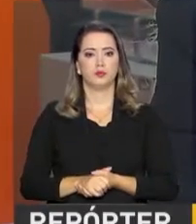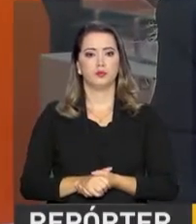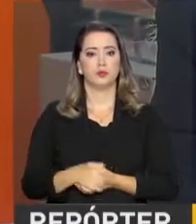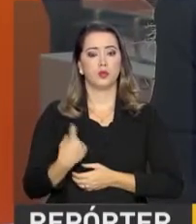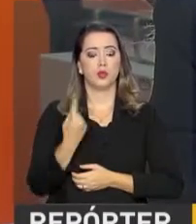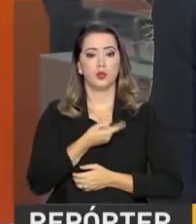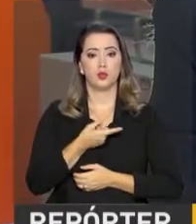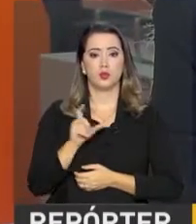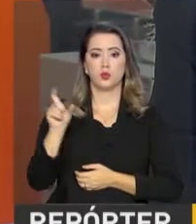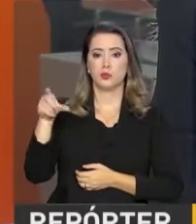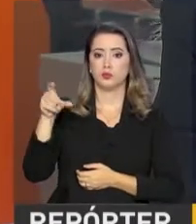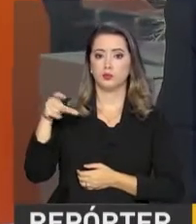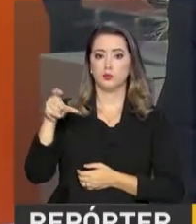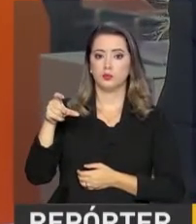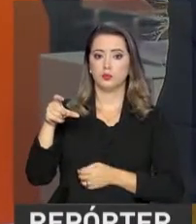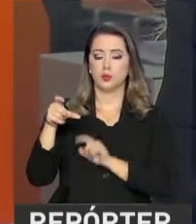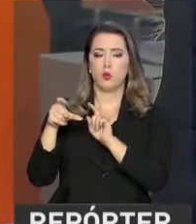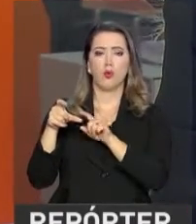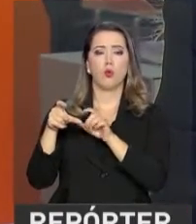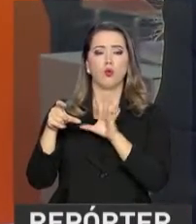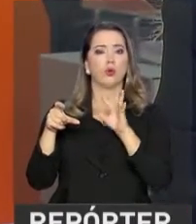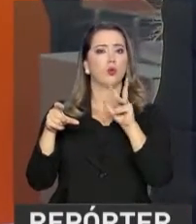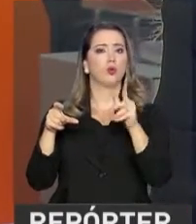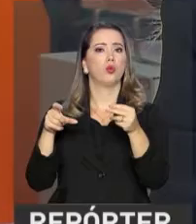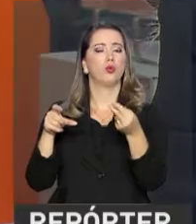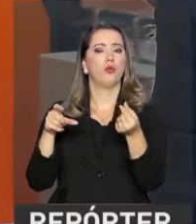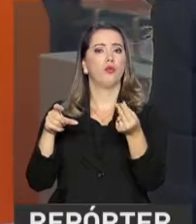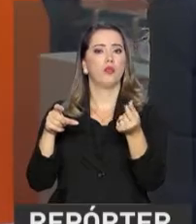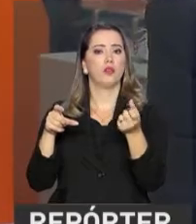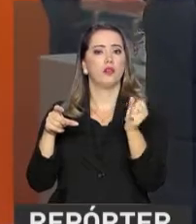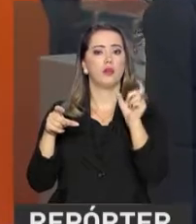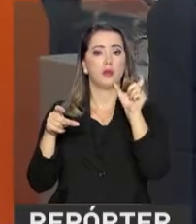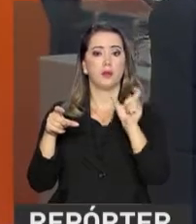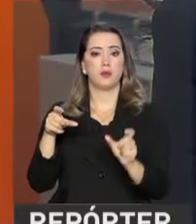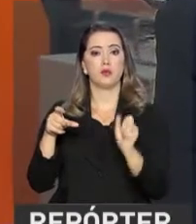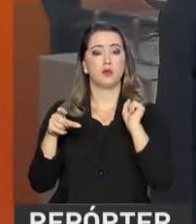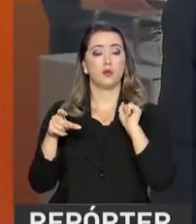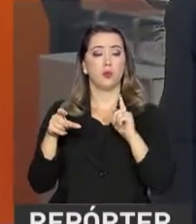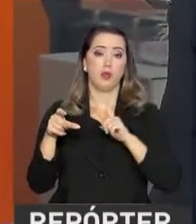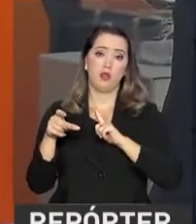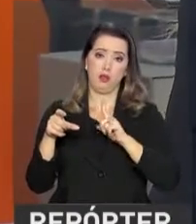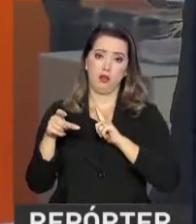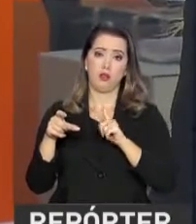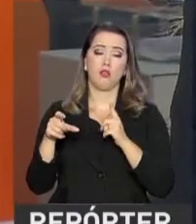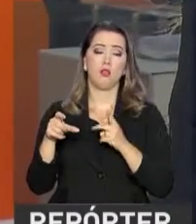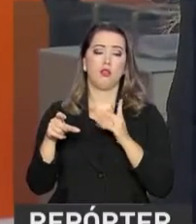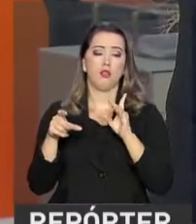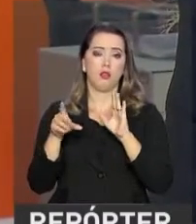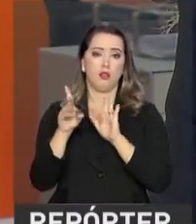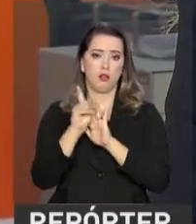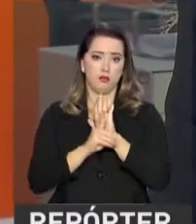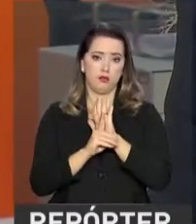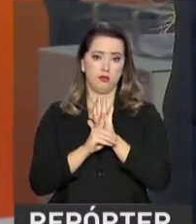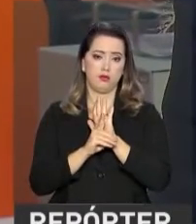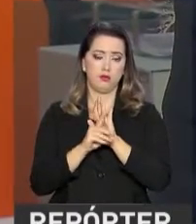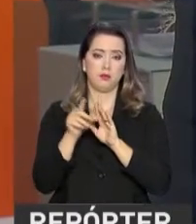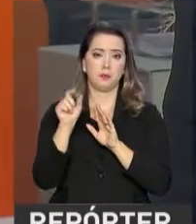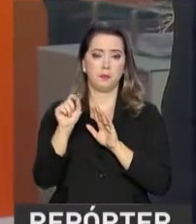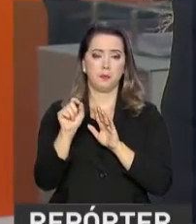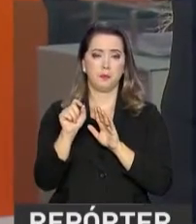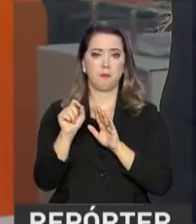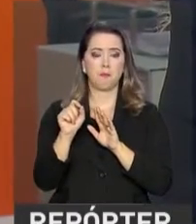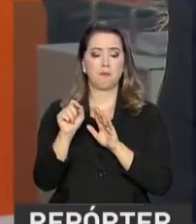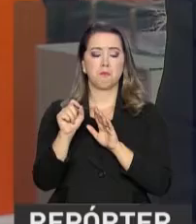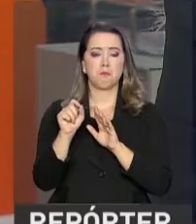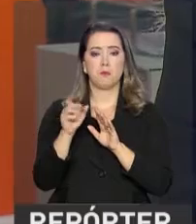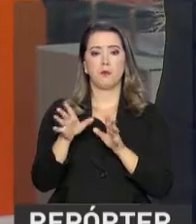o valor total que o funcionário forte eo tempo pode gastar né e também é